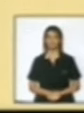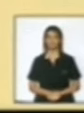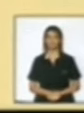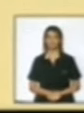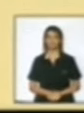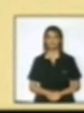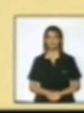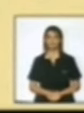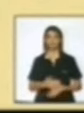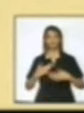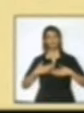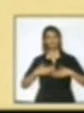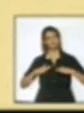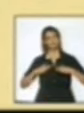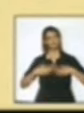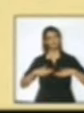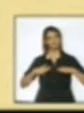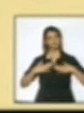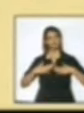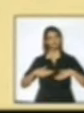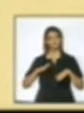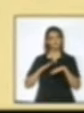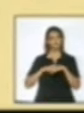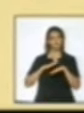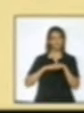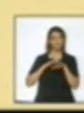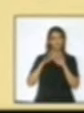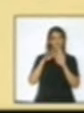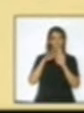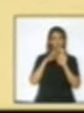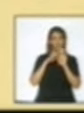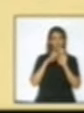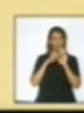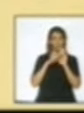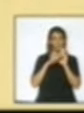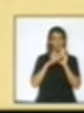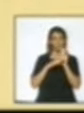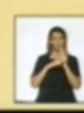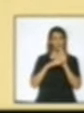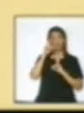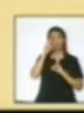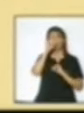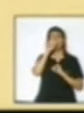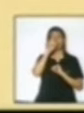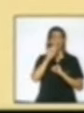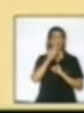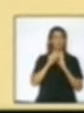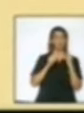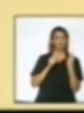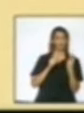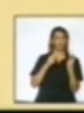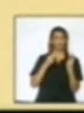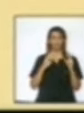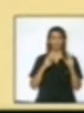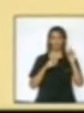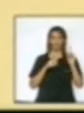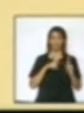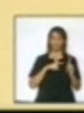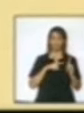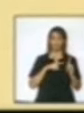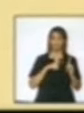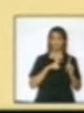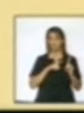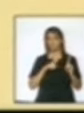Passa com calma, passa por etapas, né? Lembrando que é de 2 em 2, da direita para a esquerda.